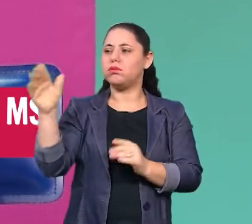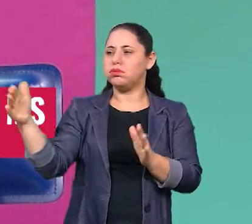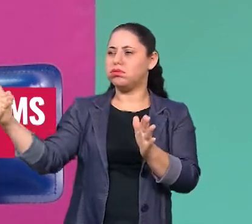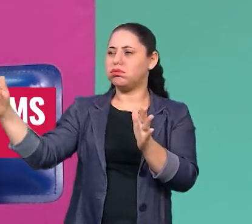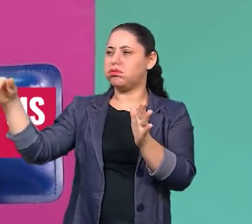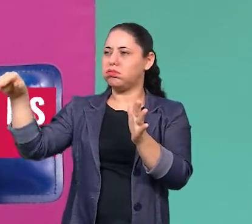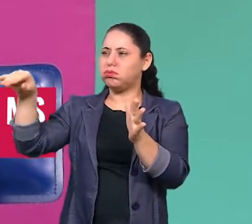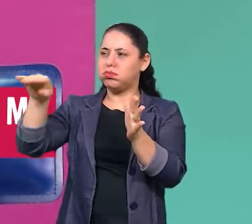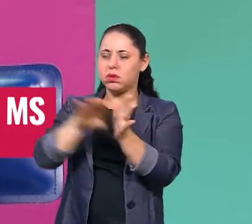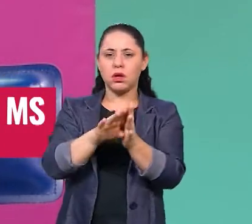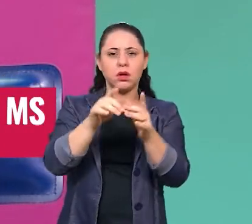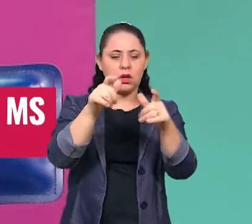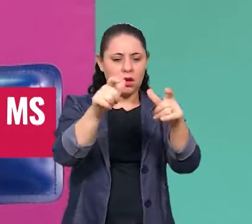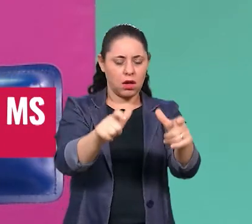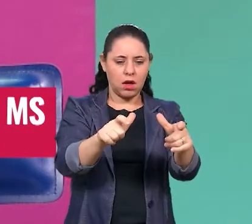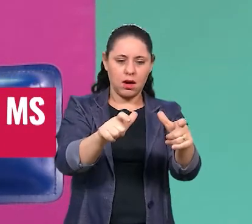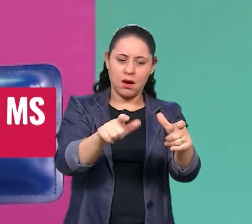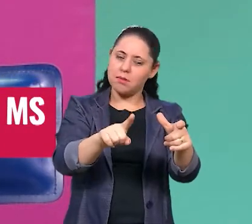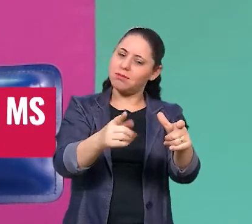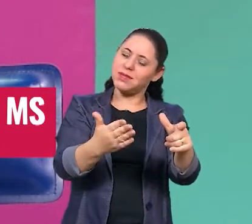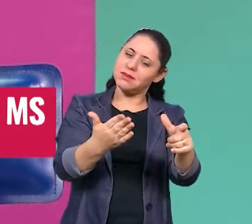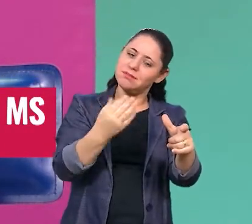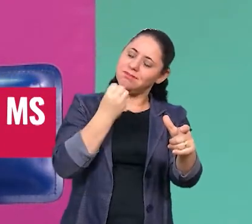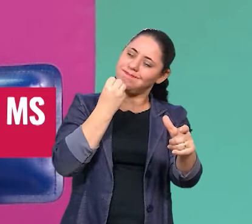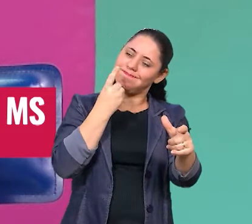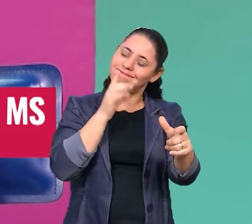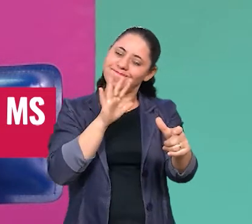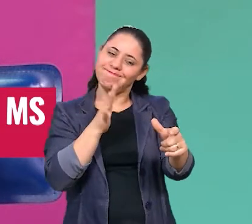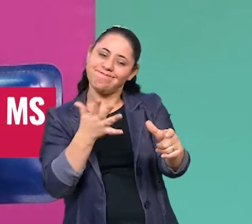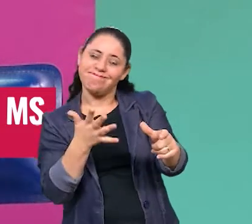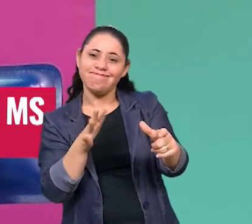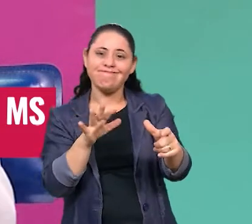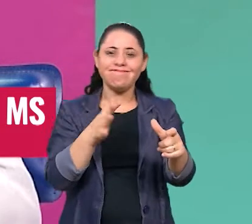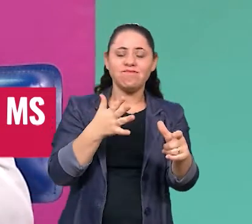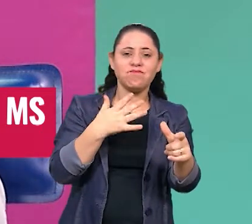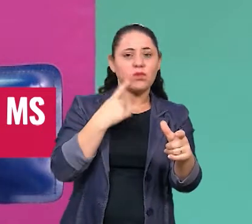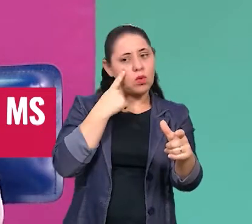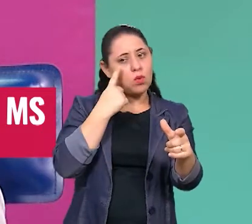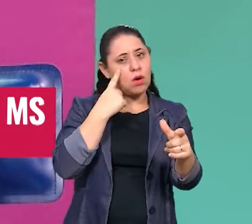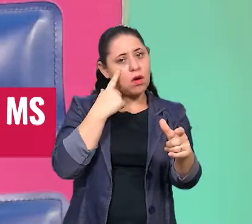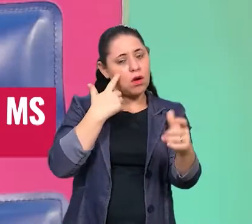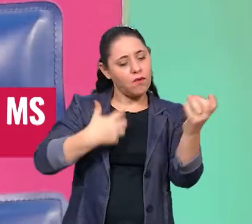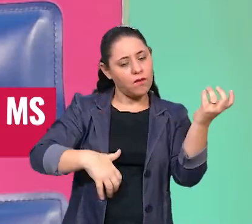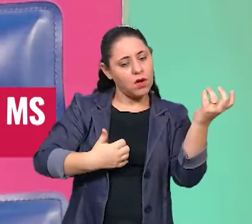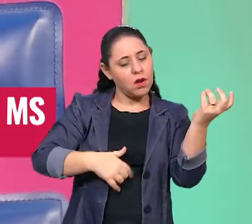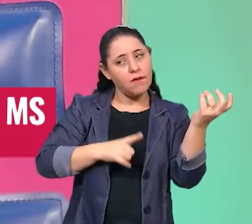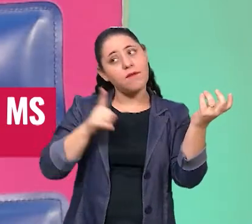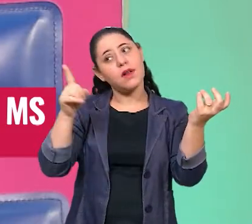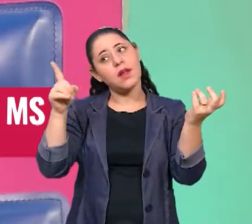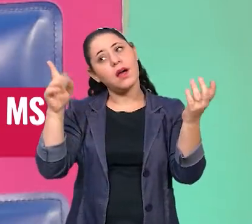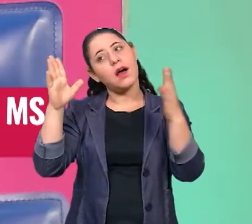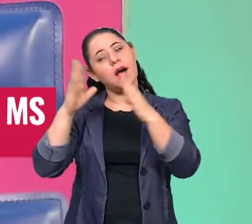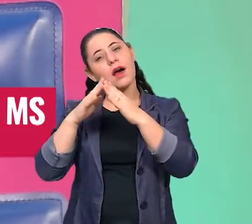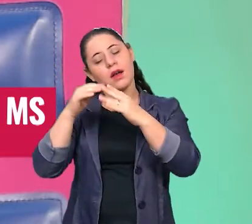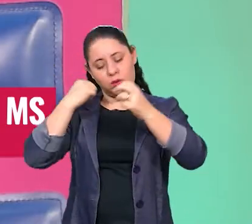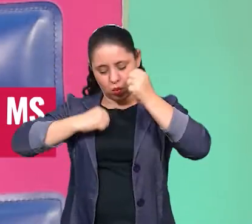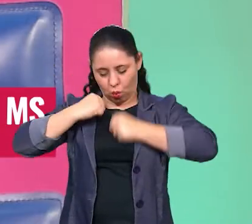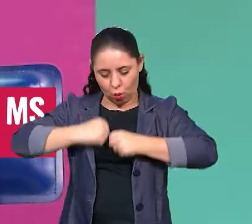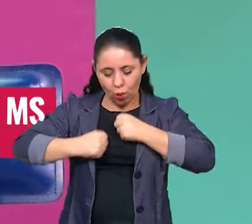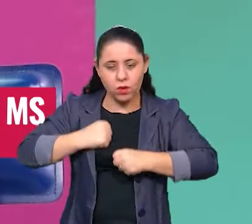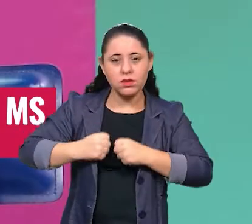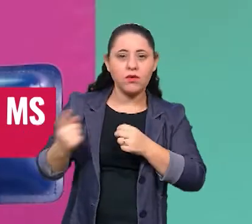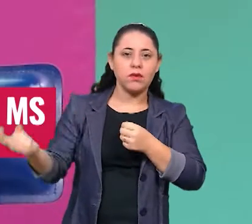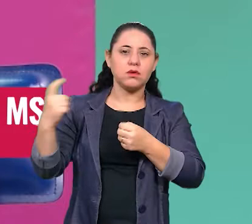não estava muito bem, né, assim. Aí eu falei, olha, deixa o violão aqui, vai lá em casa, toma um banho rapidinho e volta. Ele falou, eu vou.